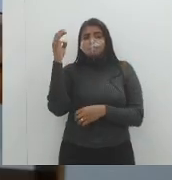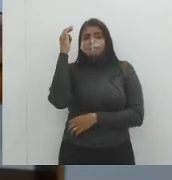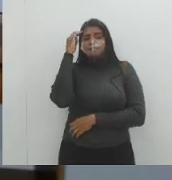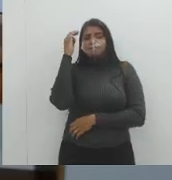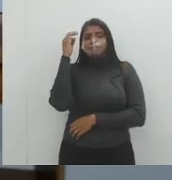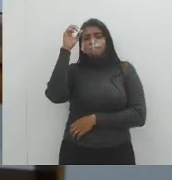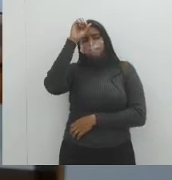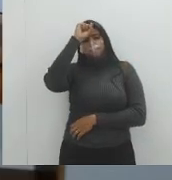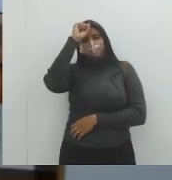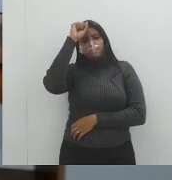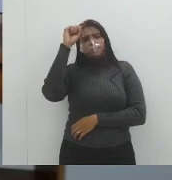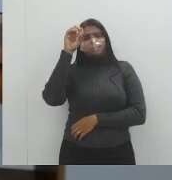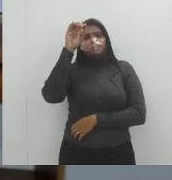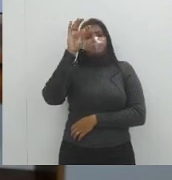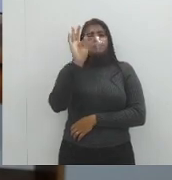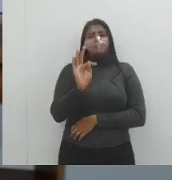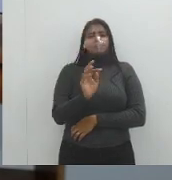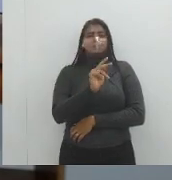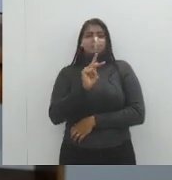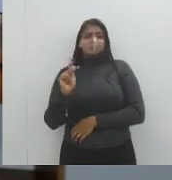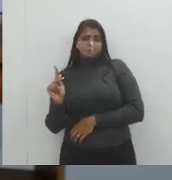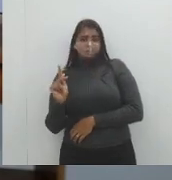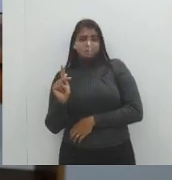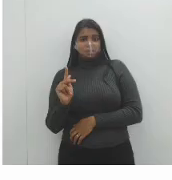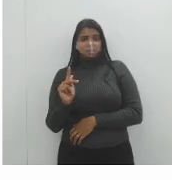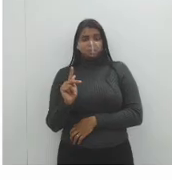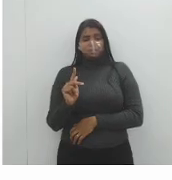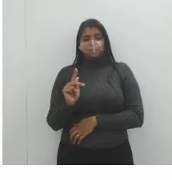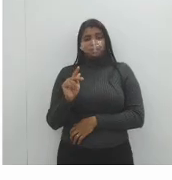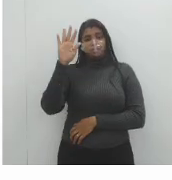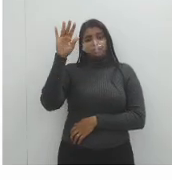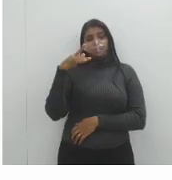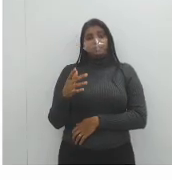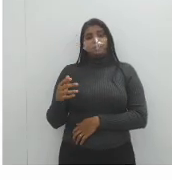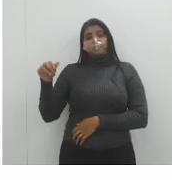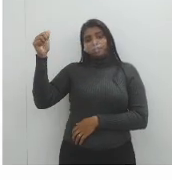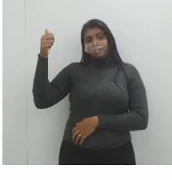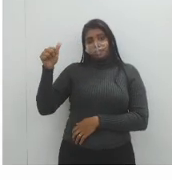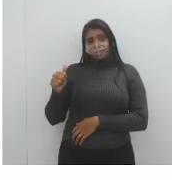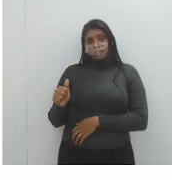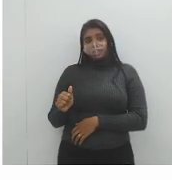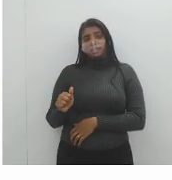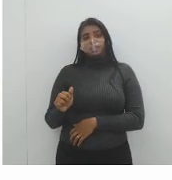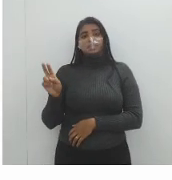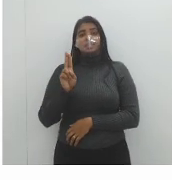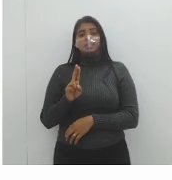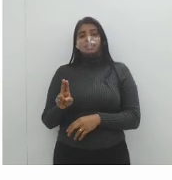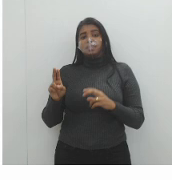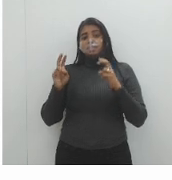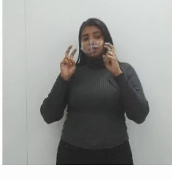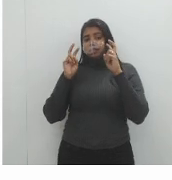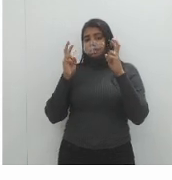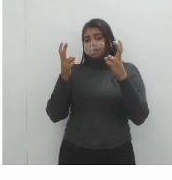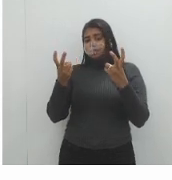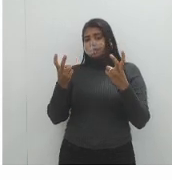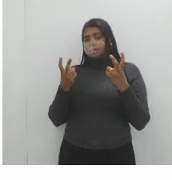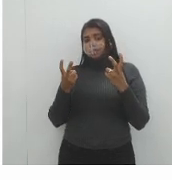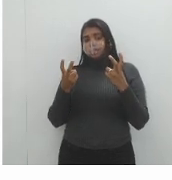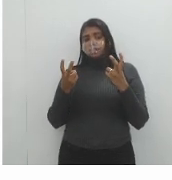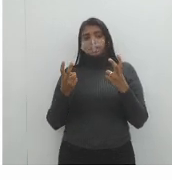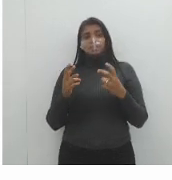tabela periódica, tá? Então, tem aqui a imagem de toda a tabela atualizada. Então, a gente vai observar aqui a tabela,